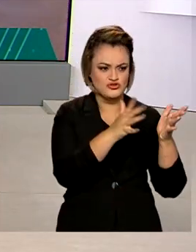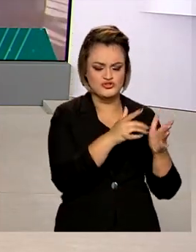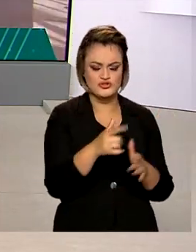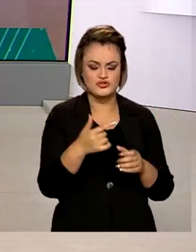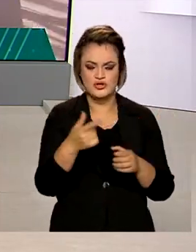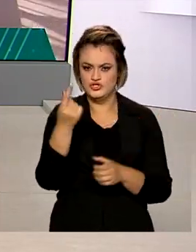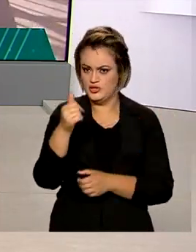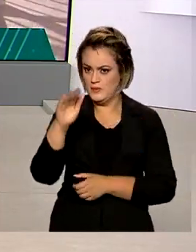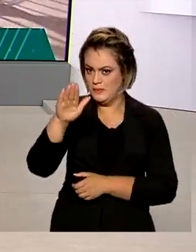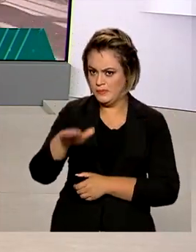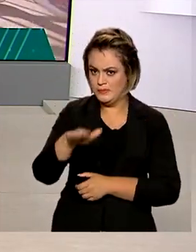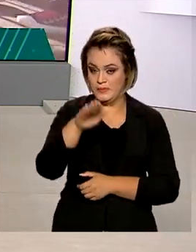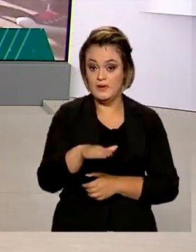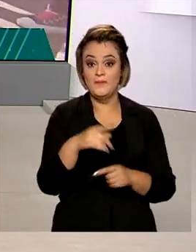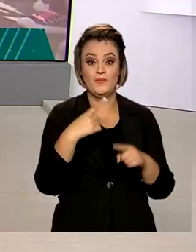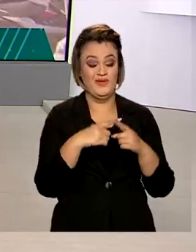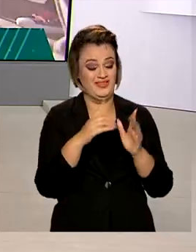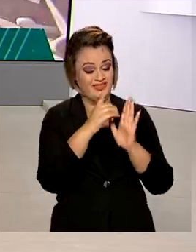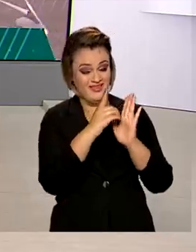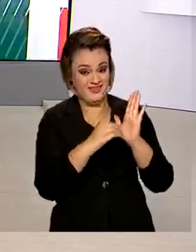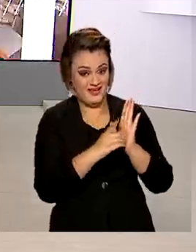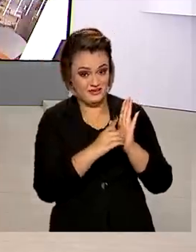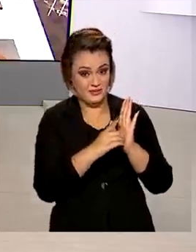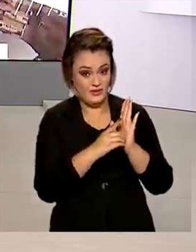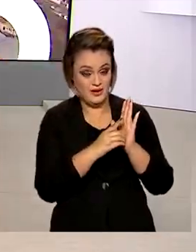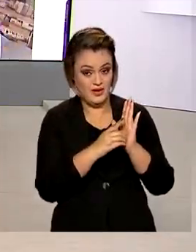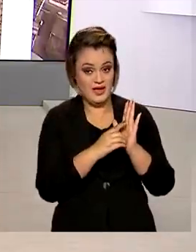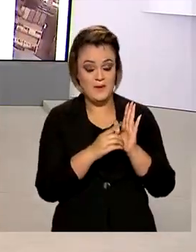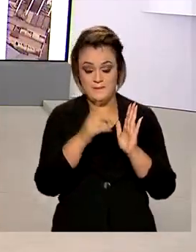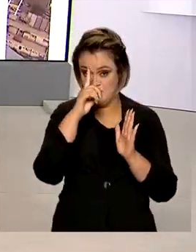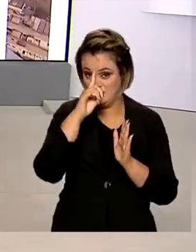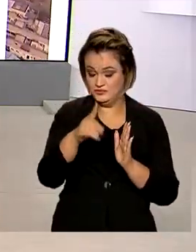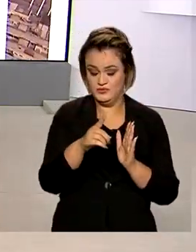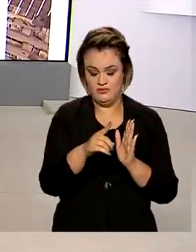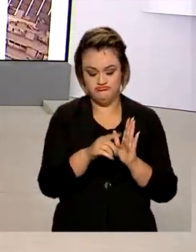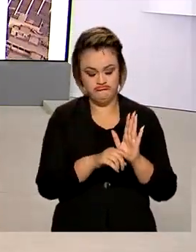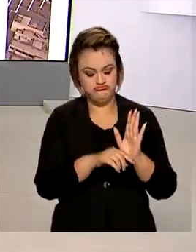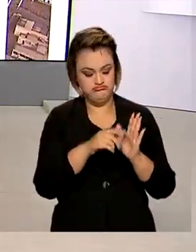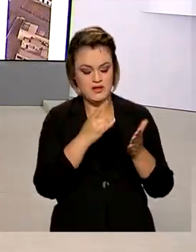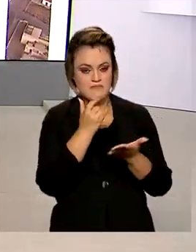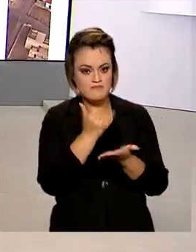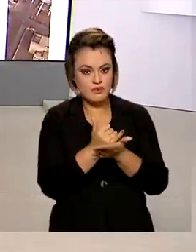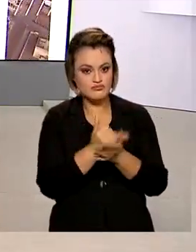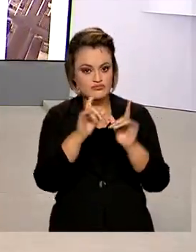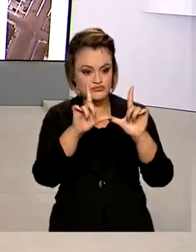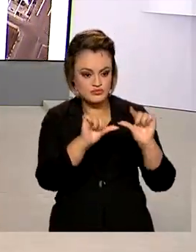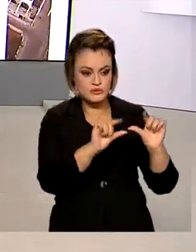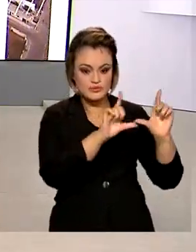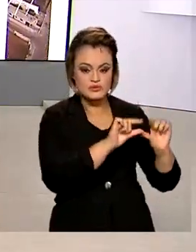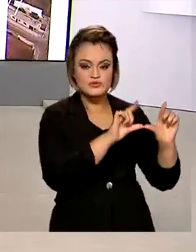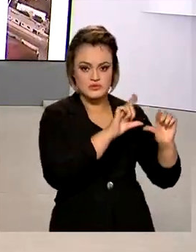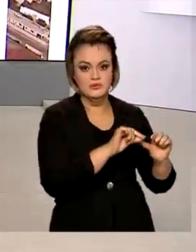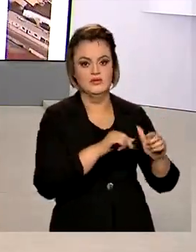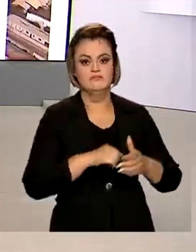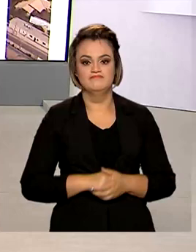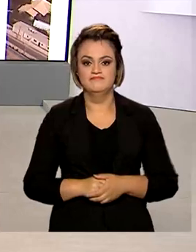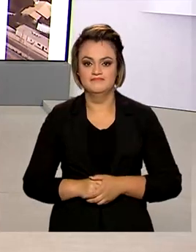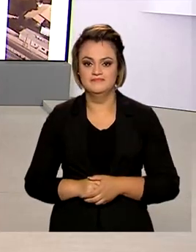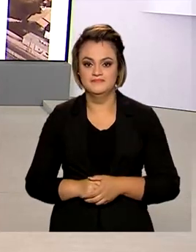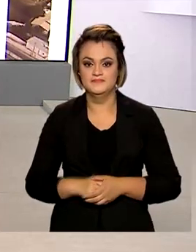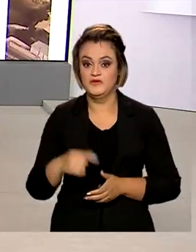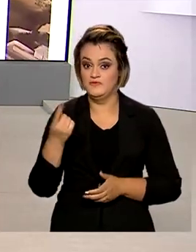cumprido o decreto que determina que os preços, diante da redução de tributos, também sejam informados aos